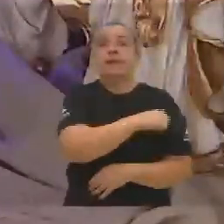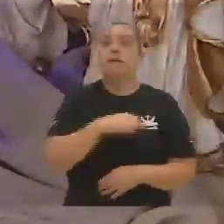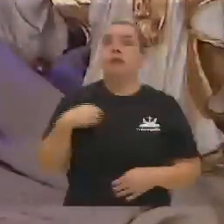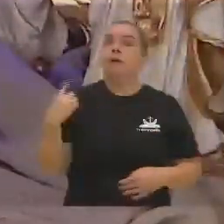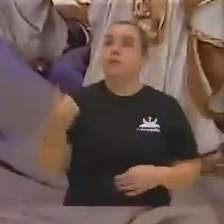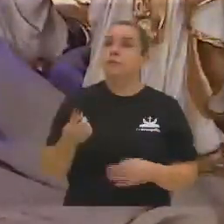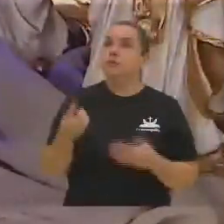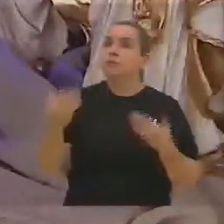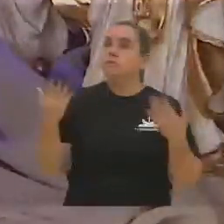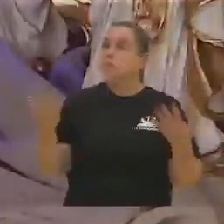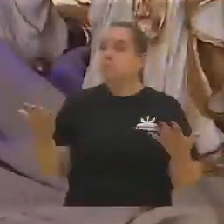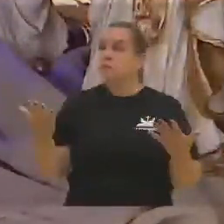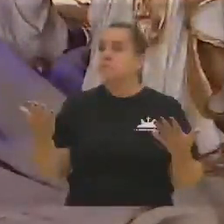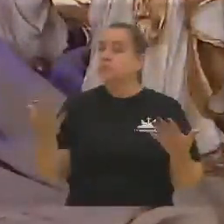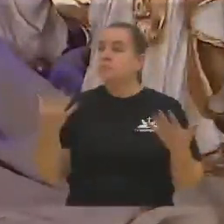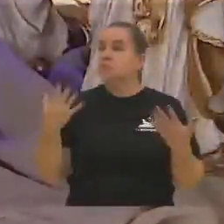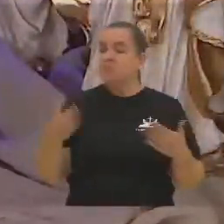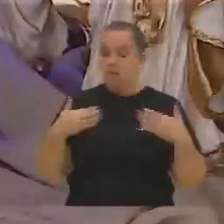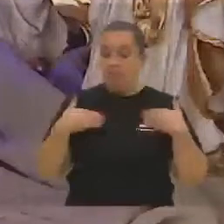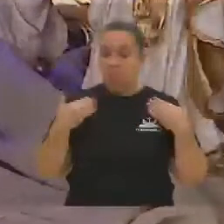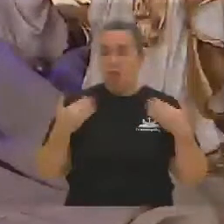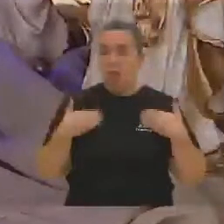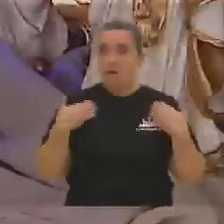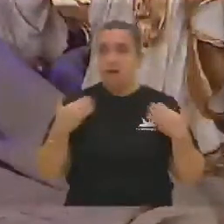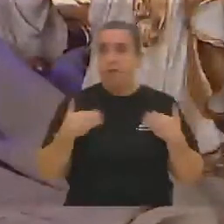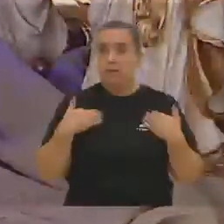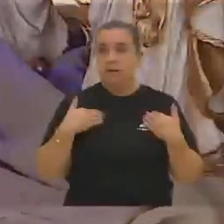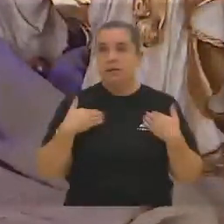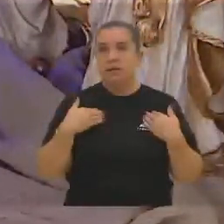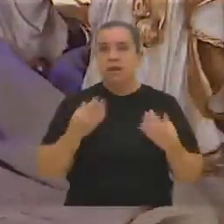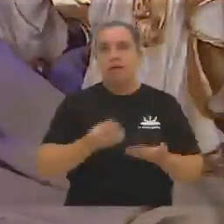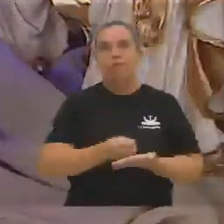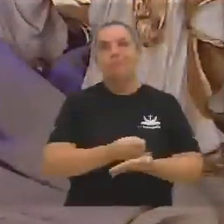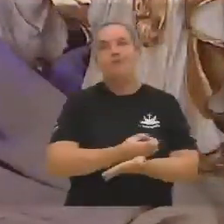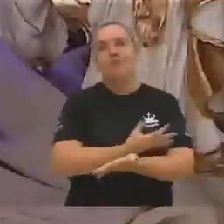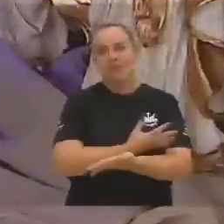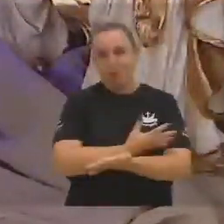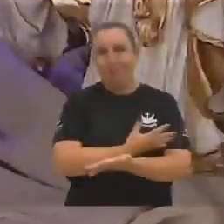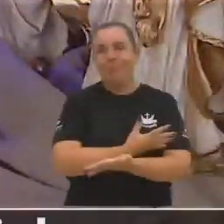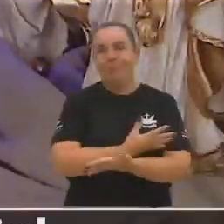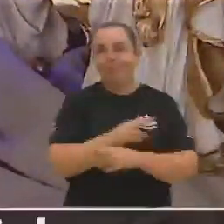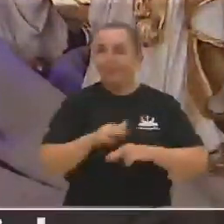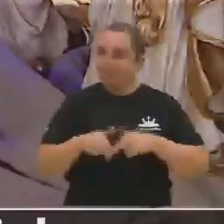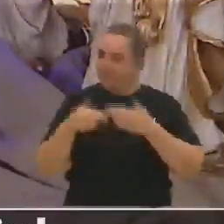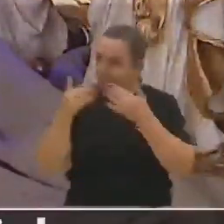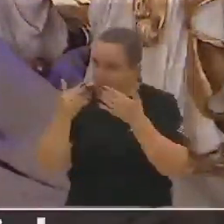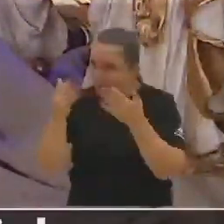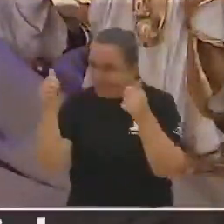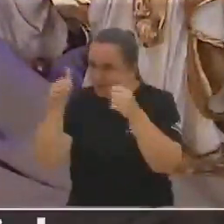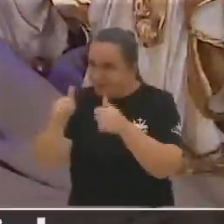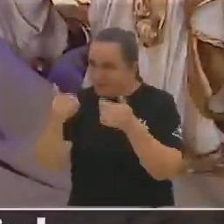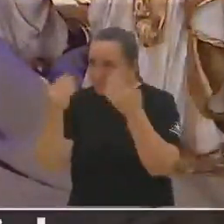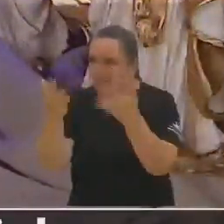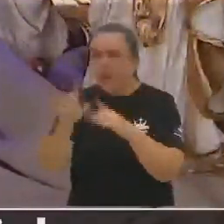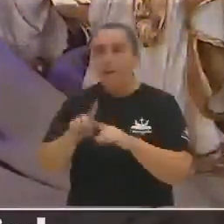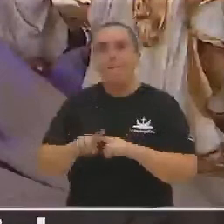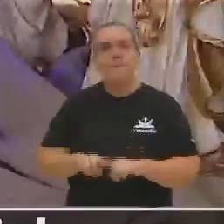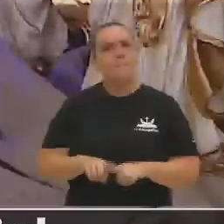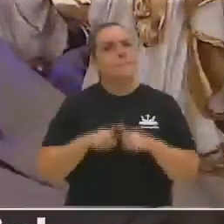se exulta de muita alegria, de muita emoção por aquela cena que está ali. Porém,